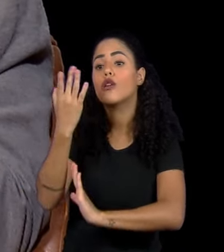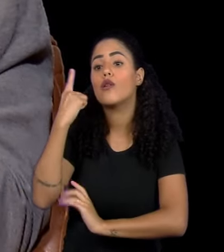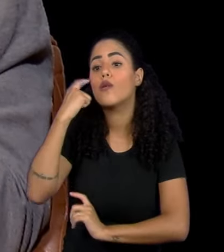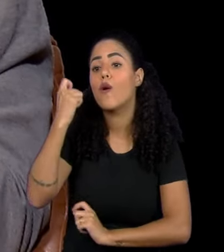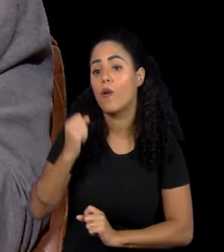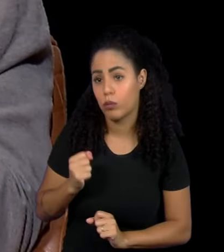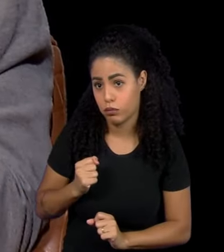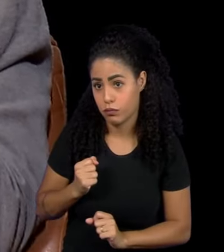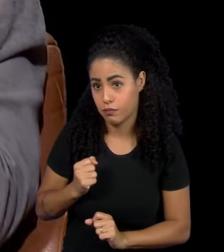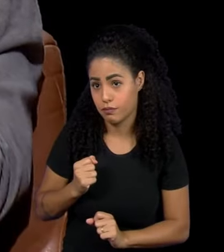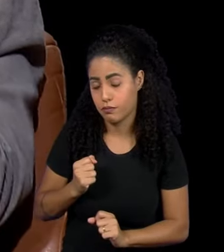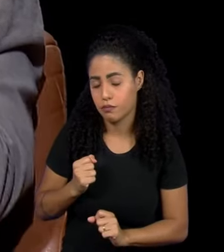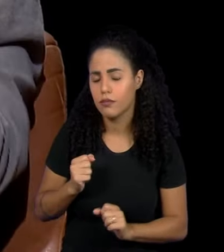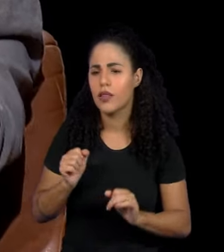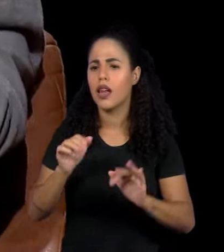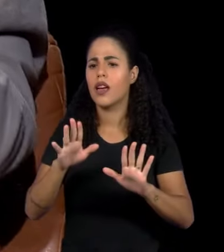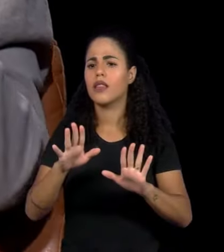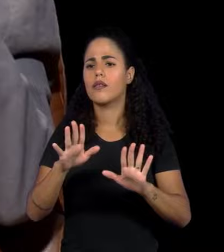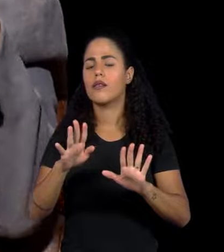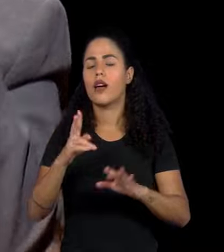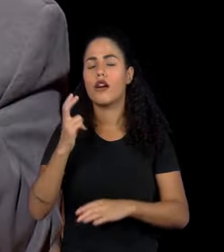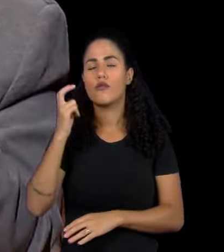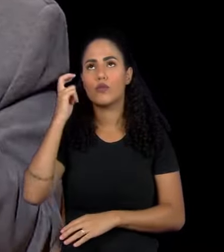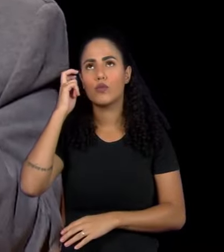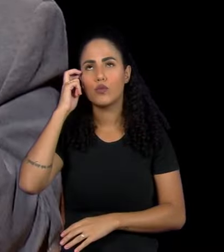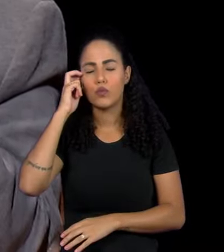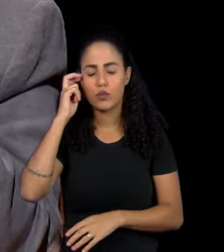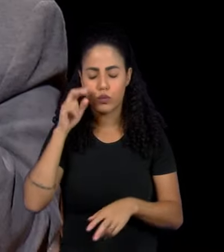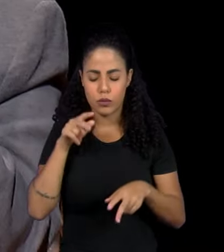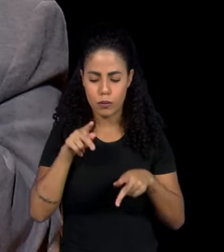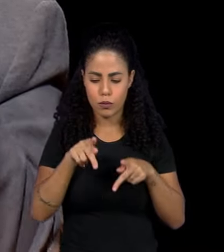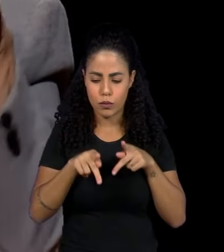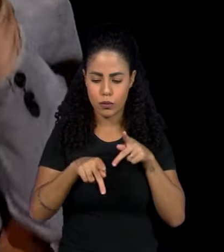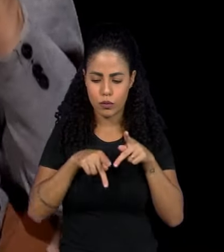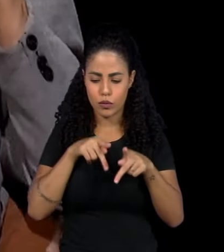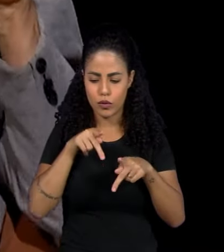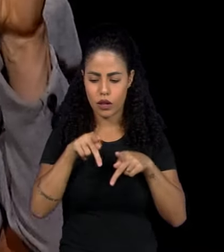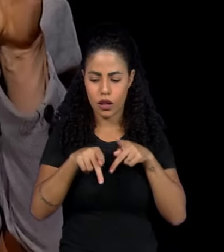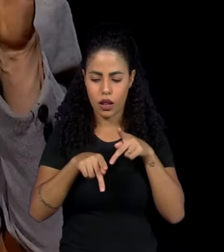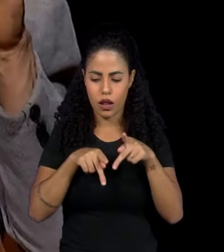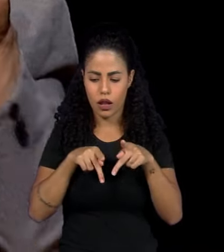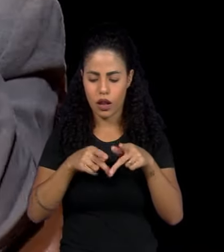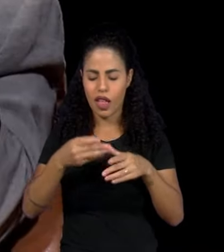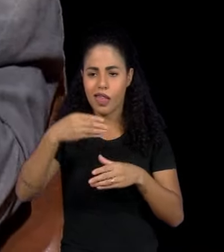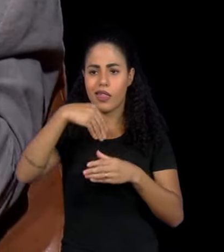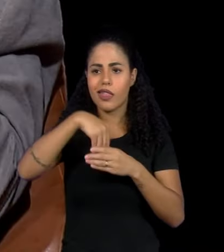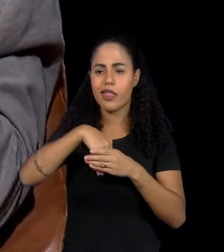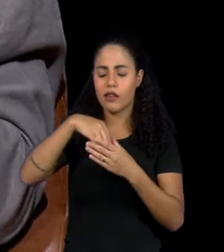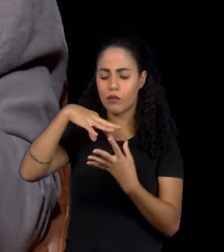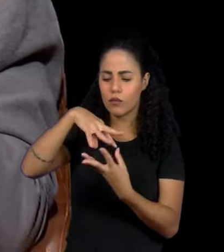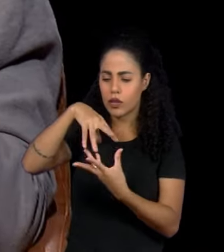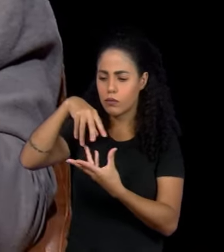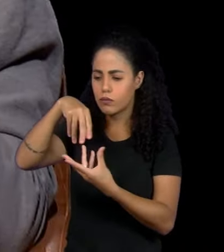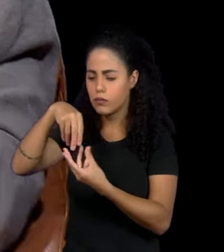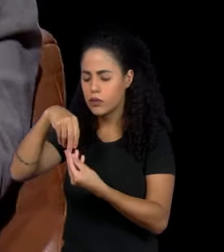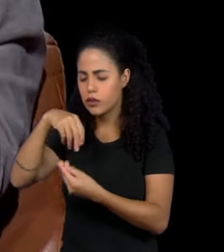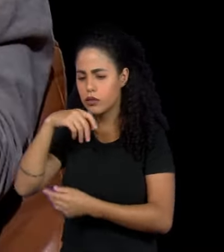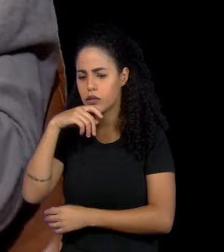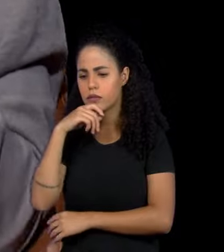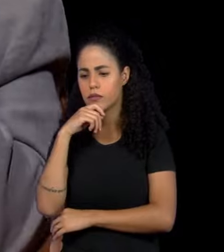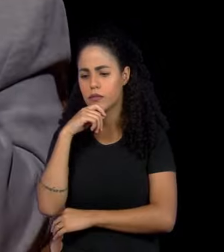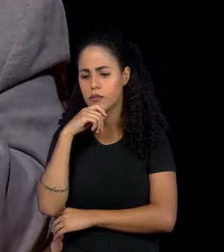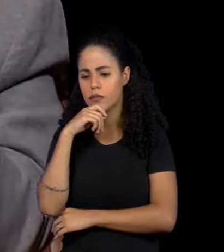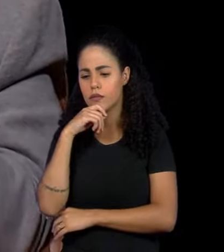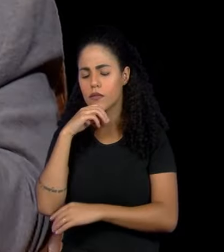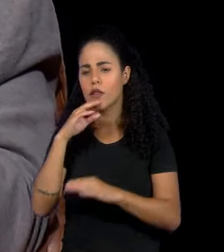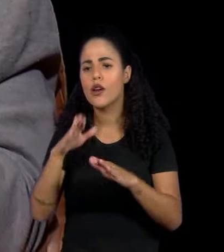fala da cultura popular dentro da grande mídia, o